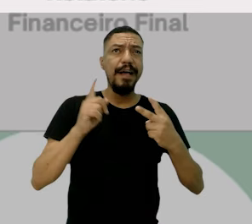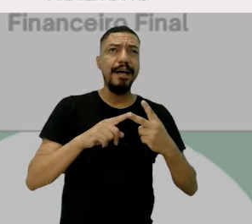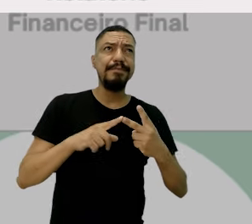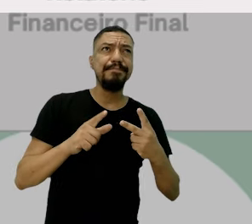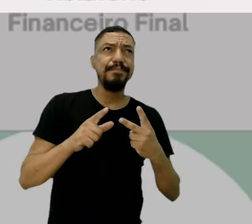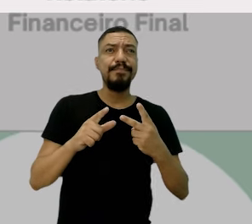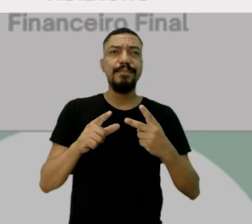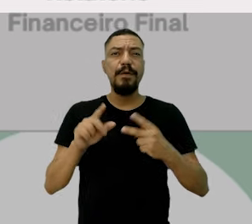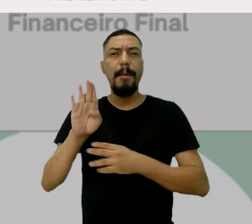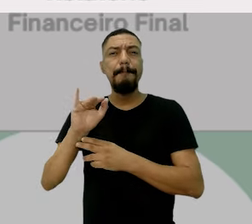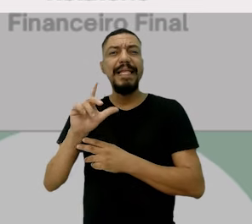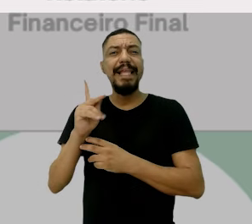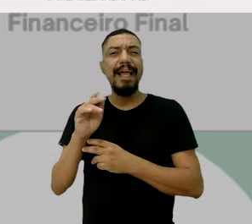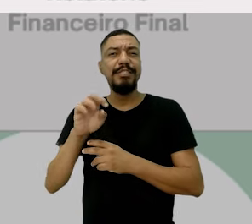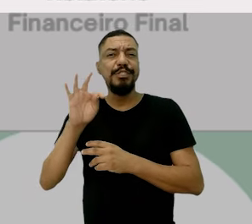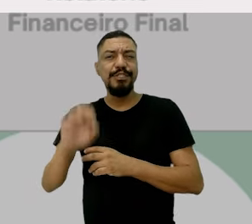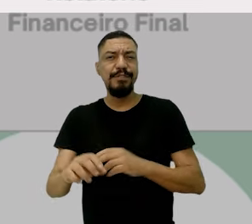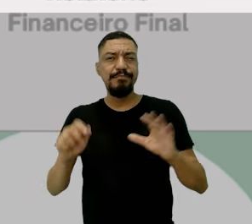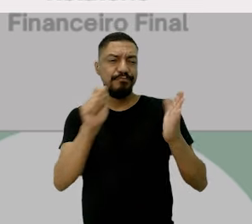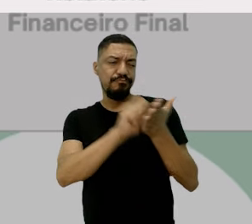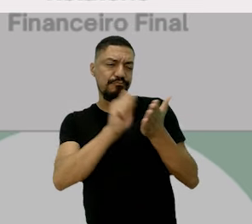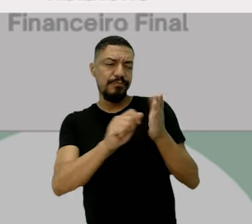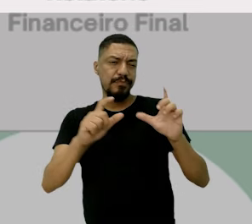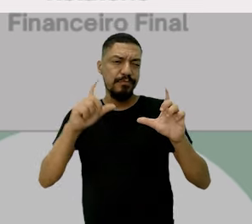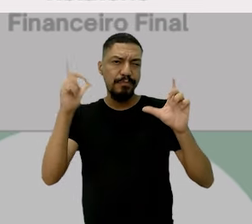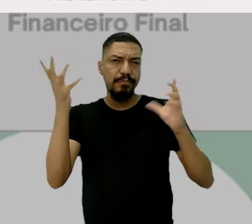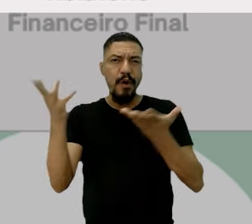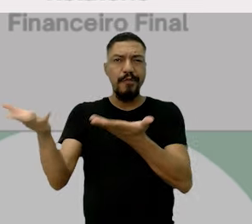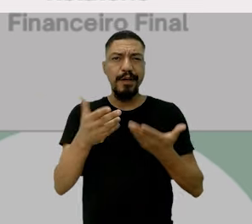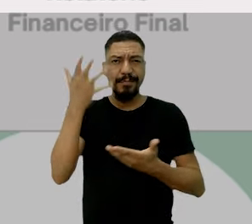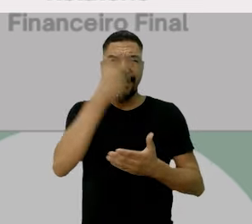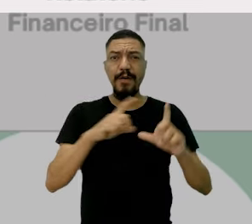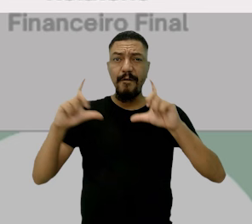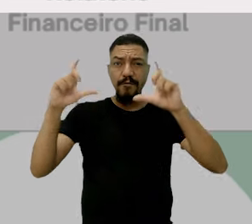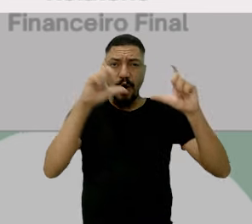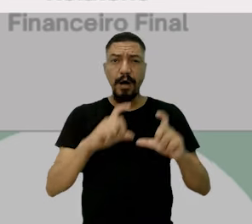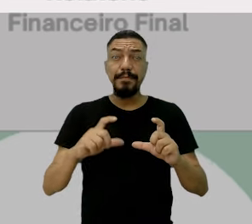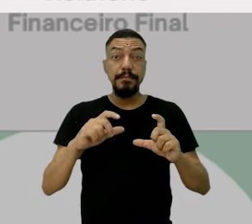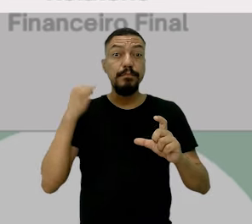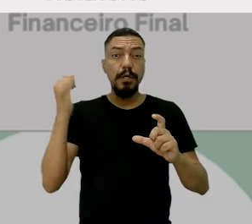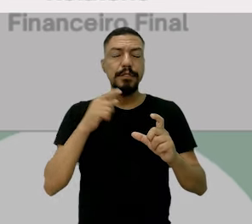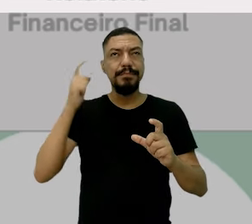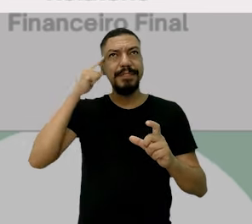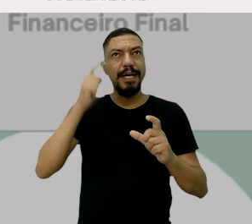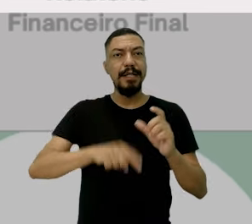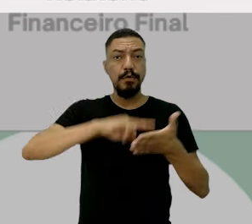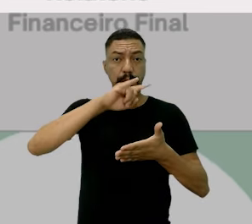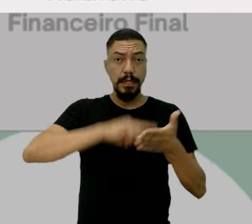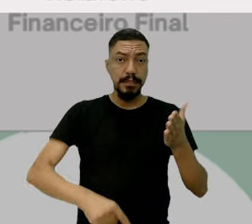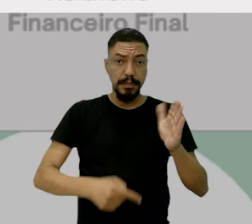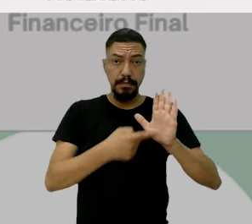Às vezes um bilhete, né, que você fez, bonito, fotos desse espetáculo, enfim, você precisa, na sua prestação de